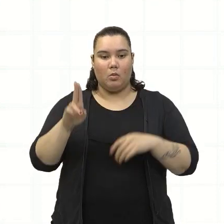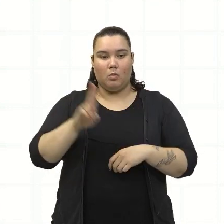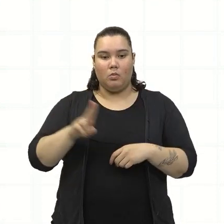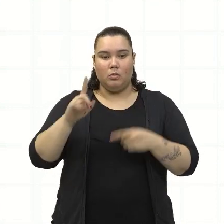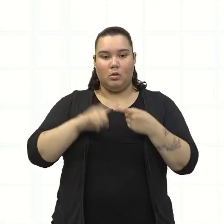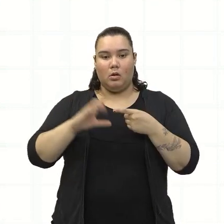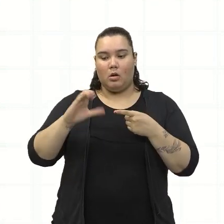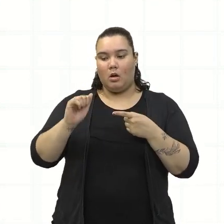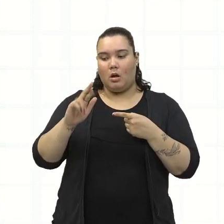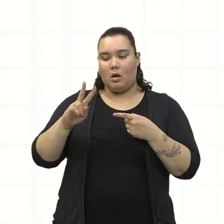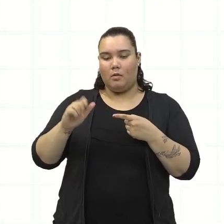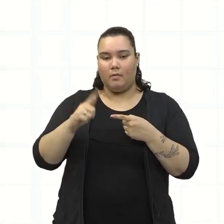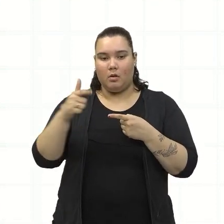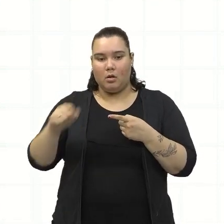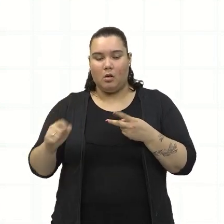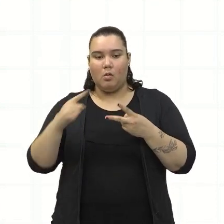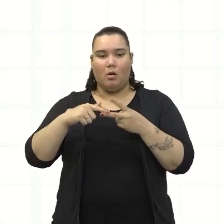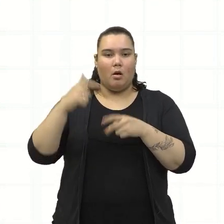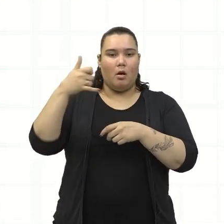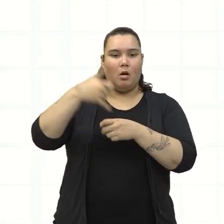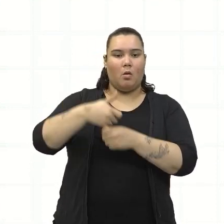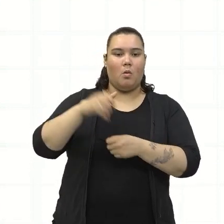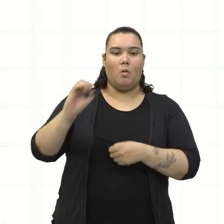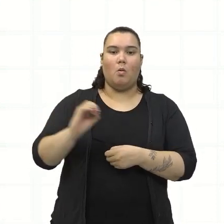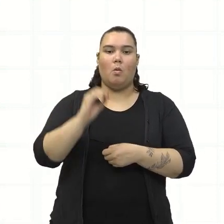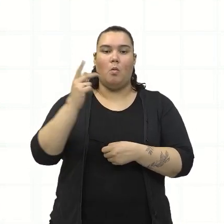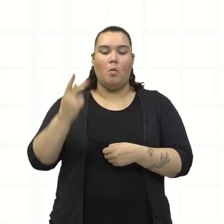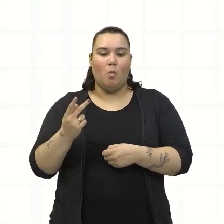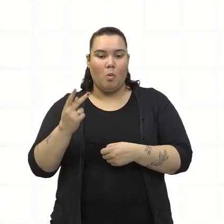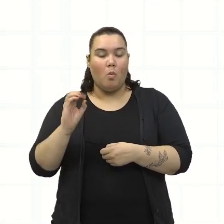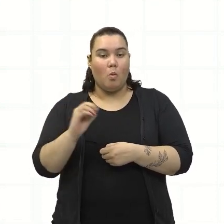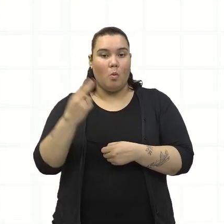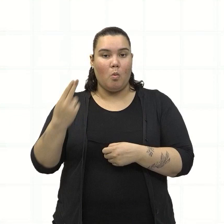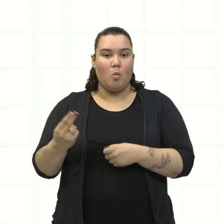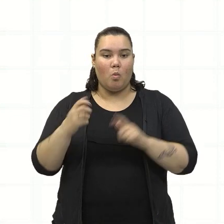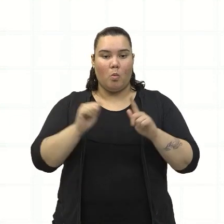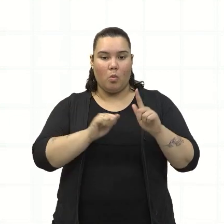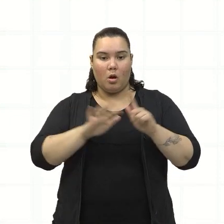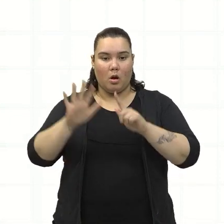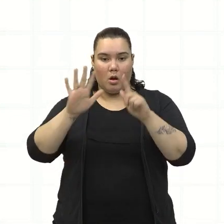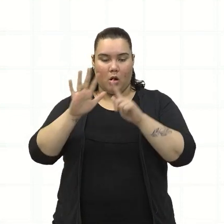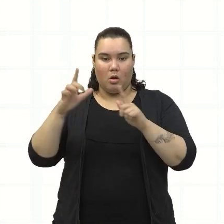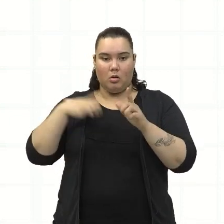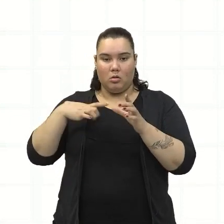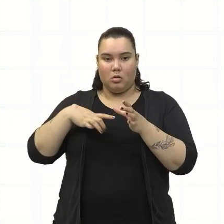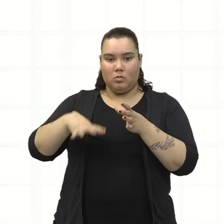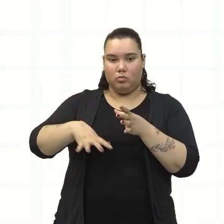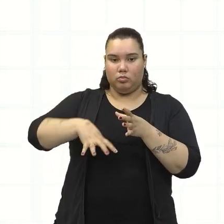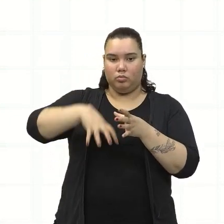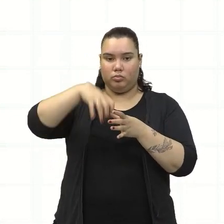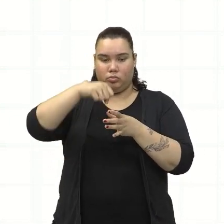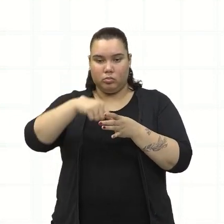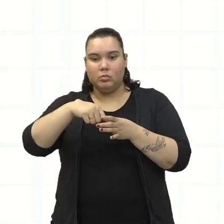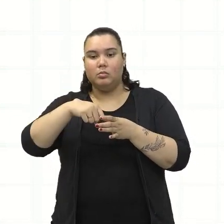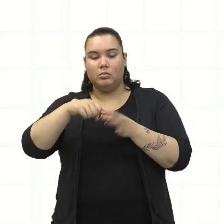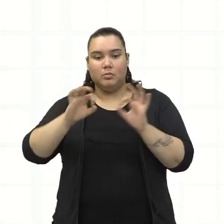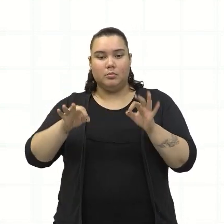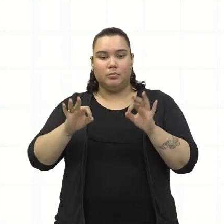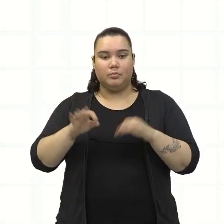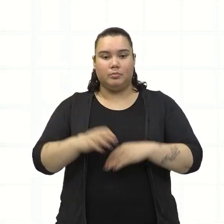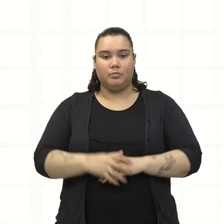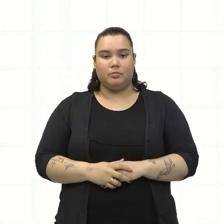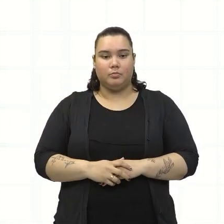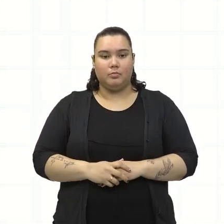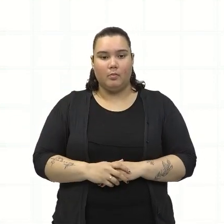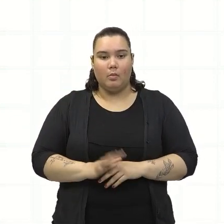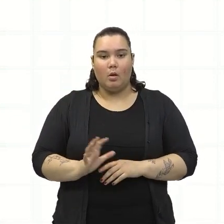carvão, o petróleo ou o gás natural, são inseridos aqui nessa parte da usina. E aí, o